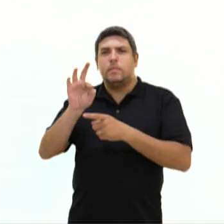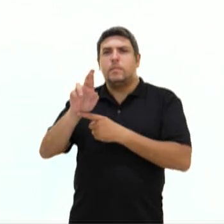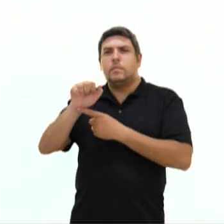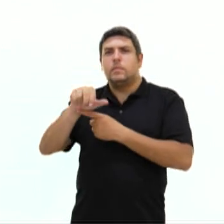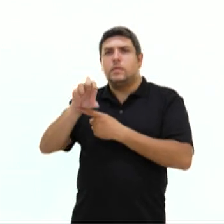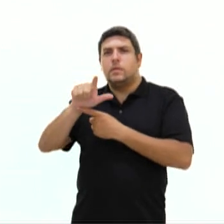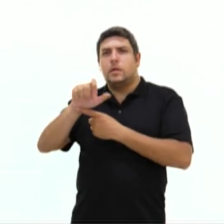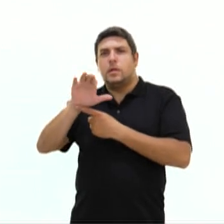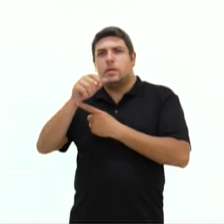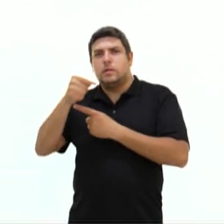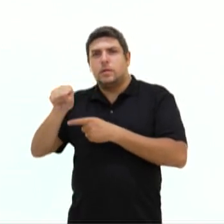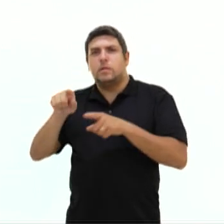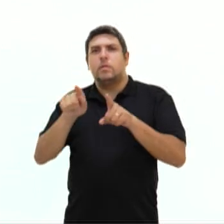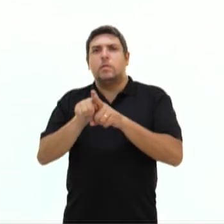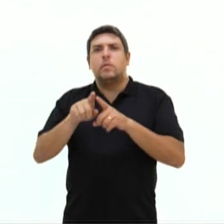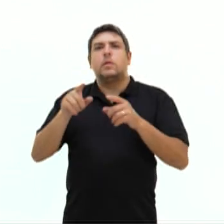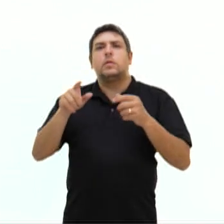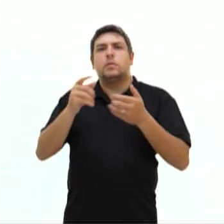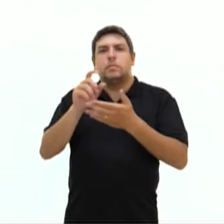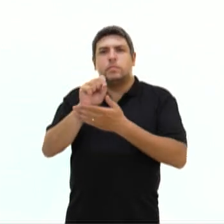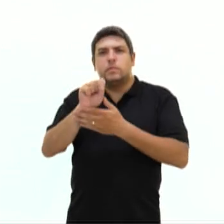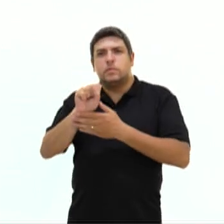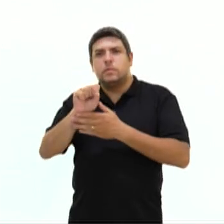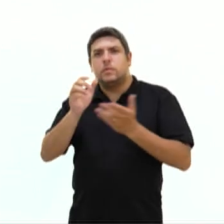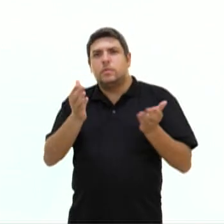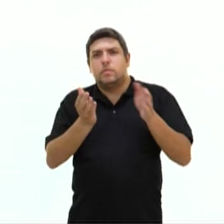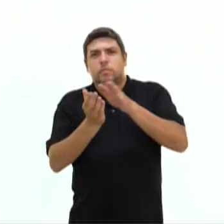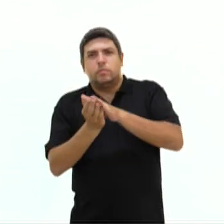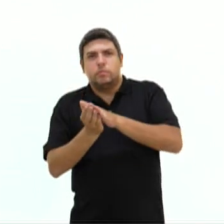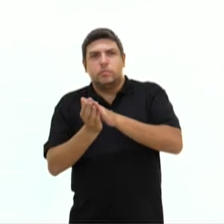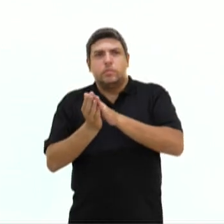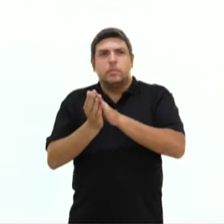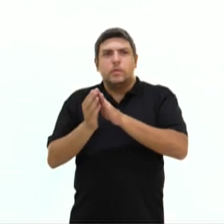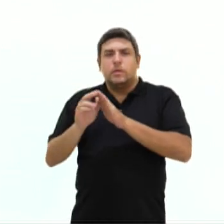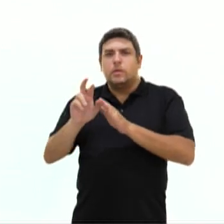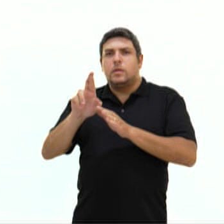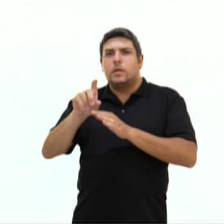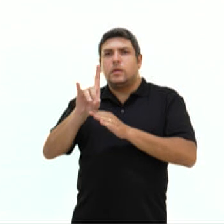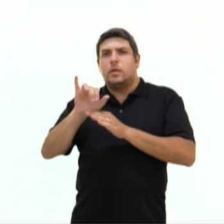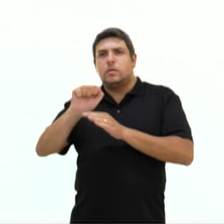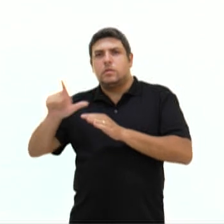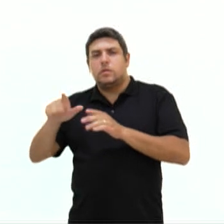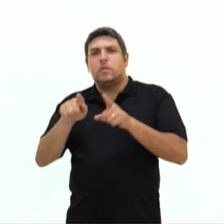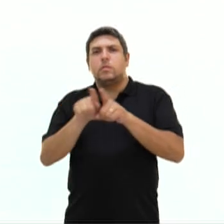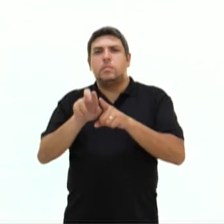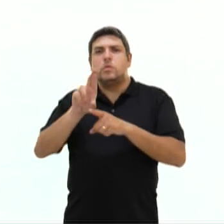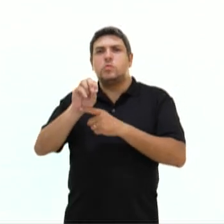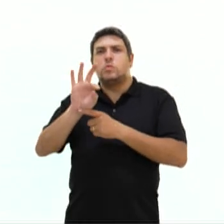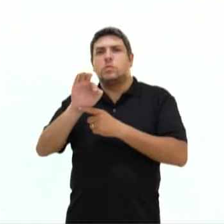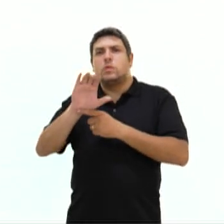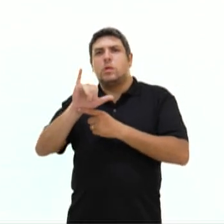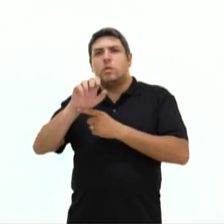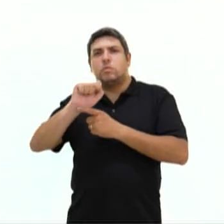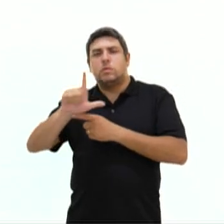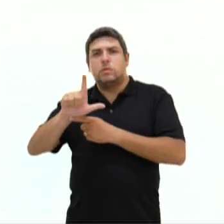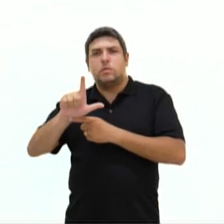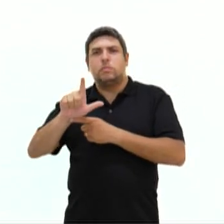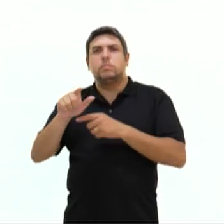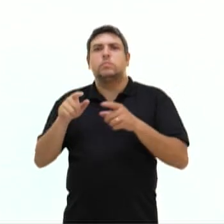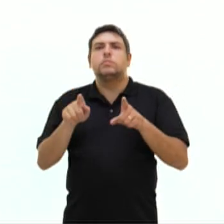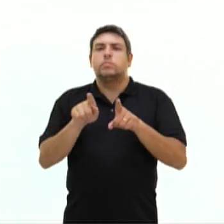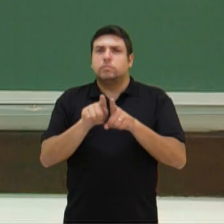simetria radial e simetria rotacional. Então fica um desafio do conhecimento. Tentem buscar